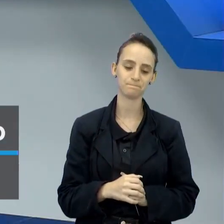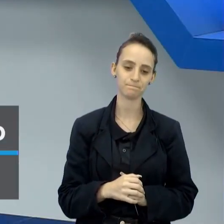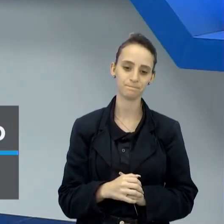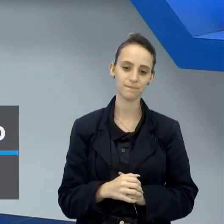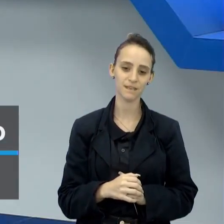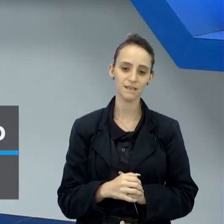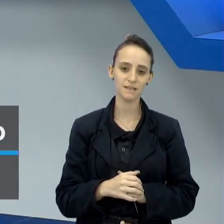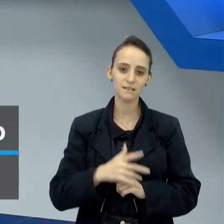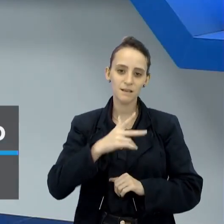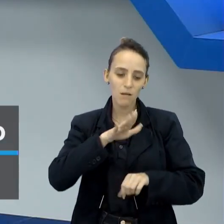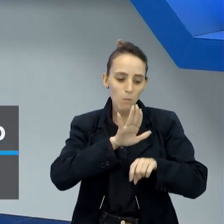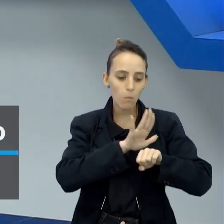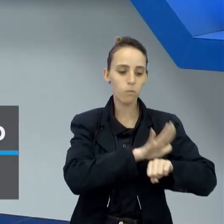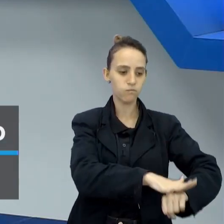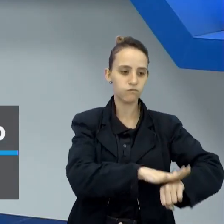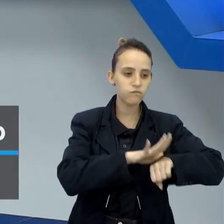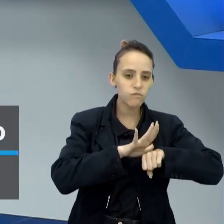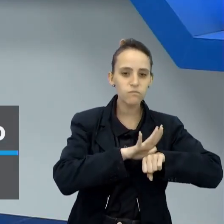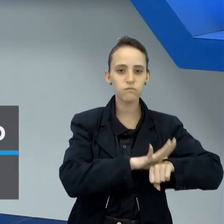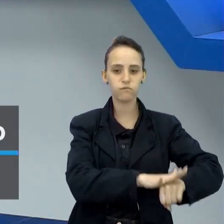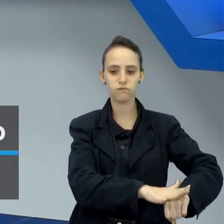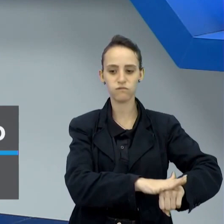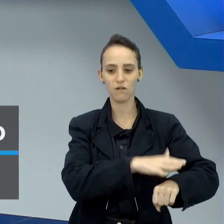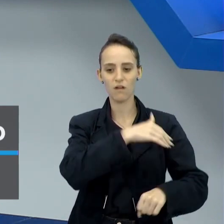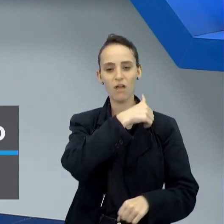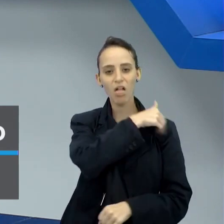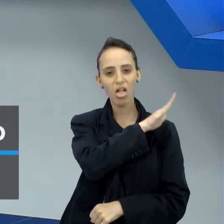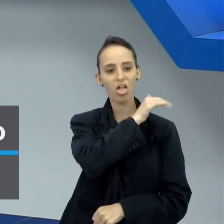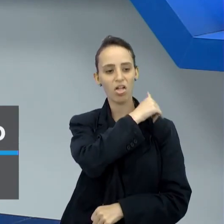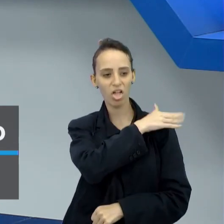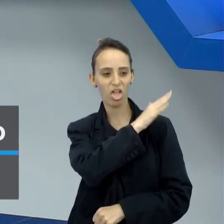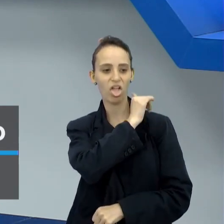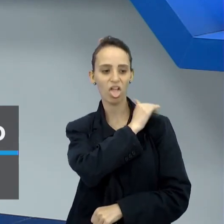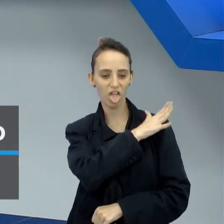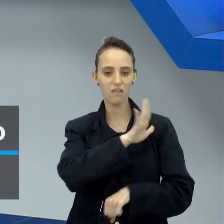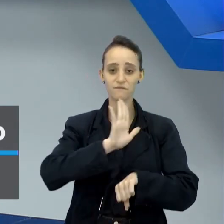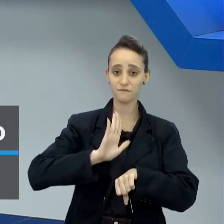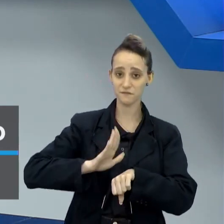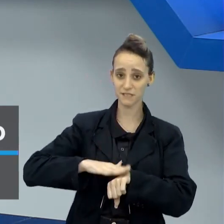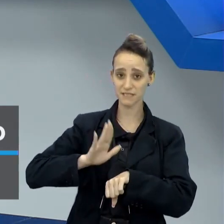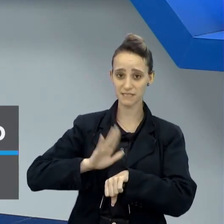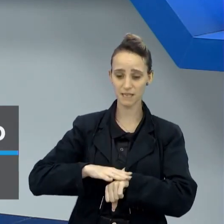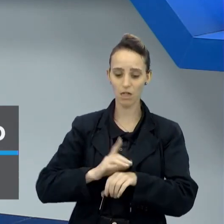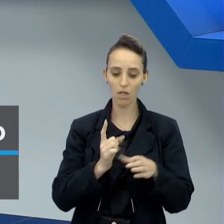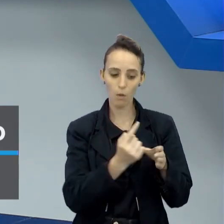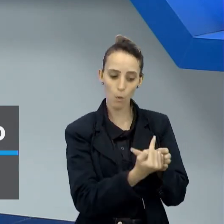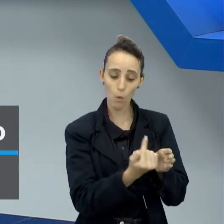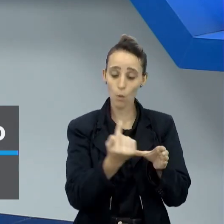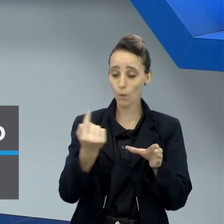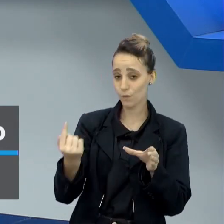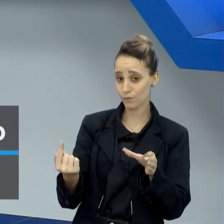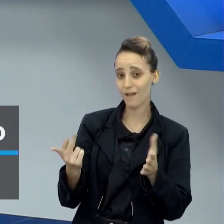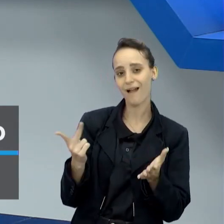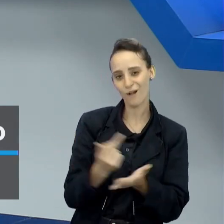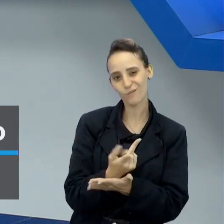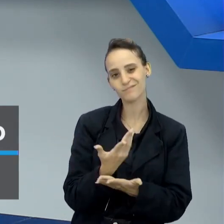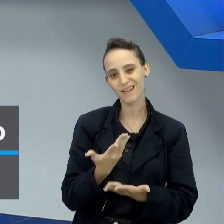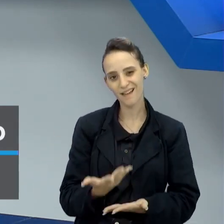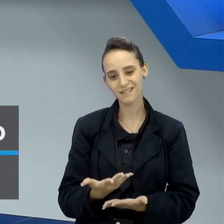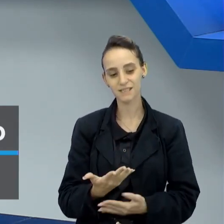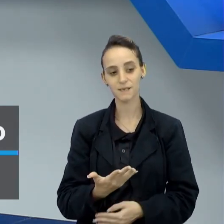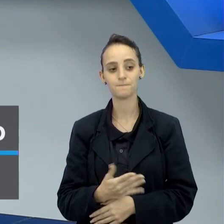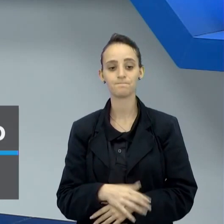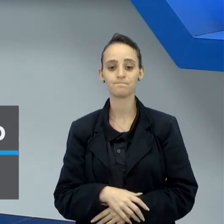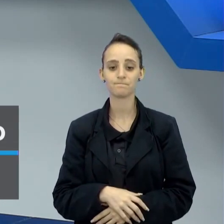Você estigmatiza, você age de maneira preconceituosa, você exclui, e a exclusão,